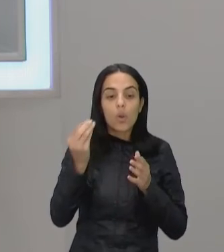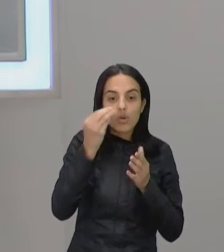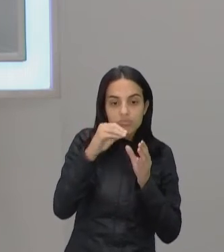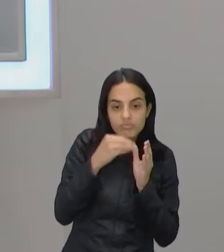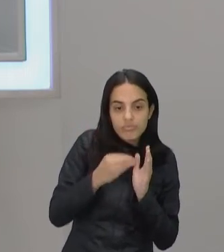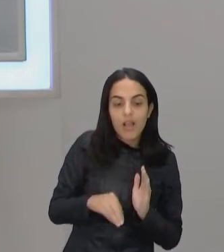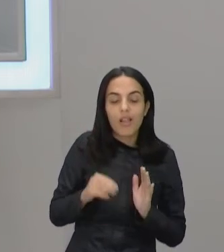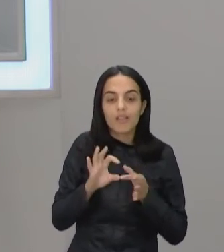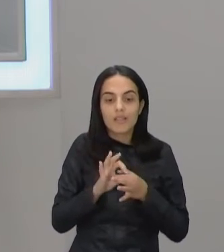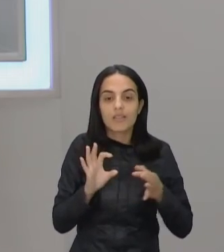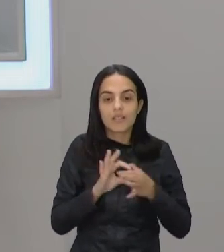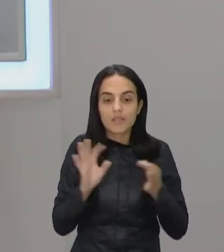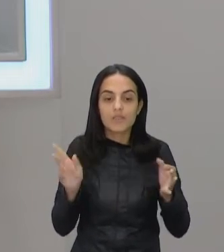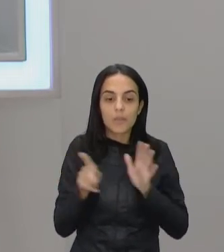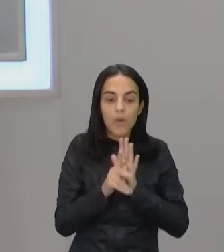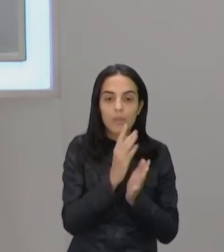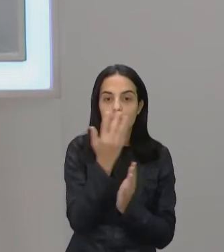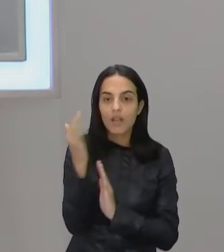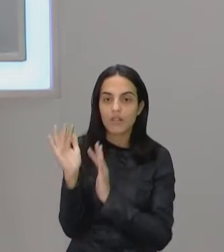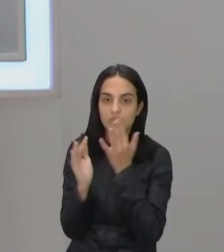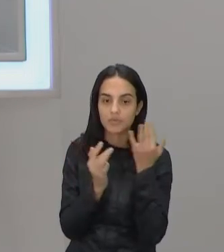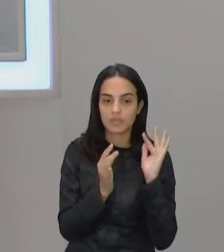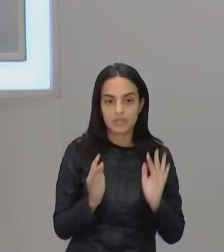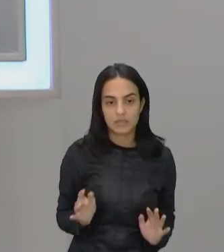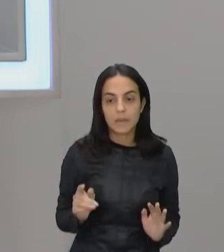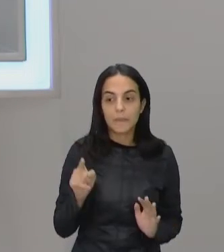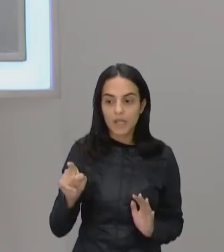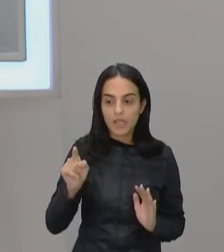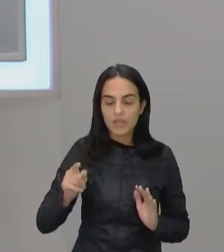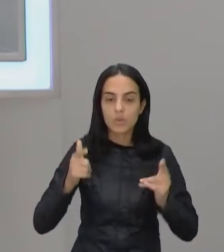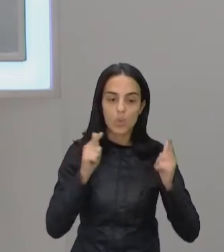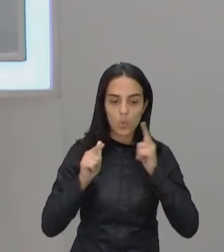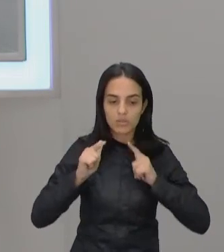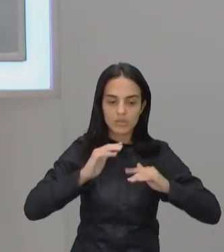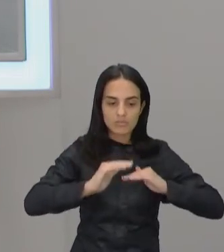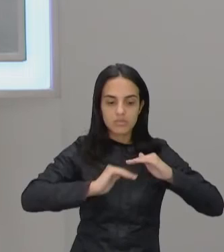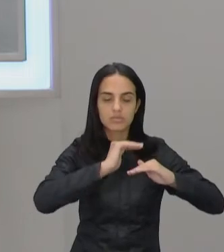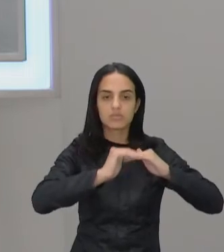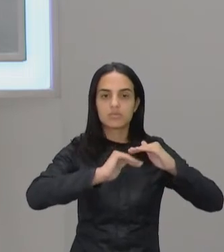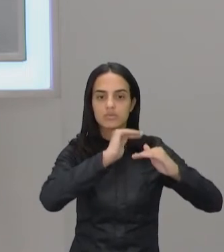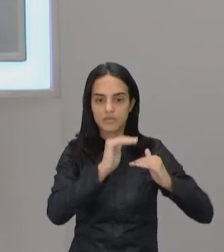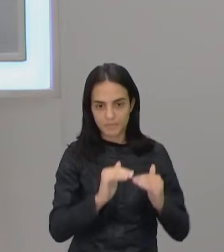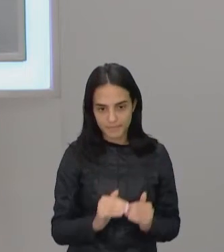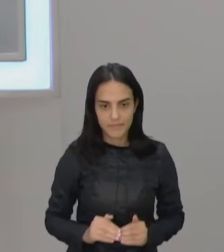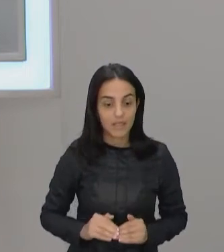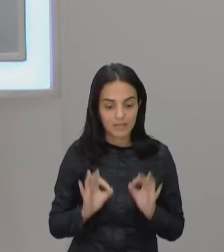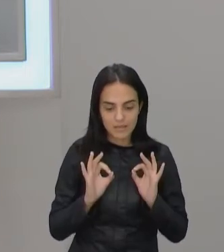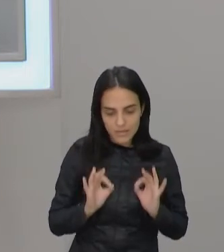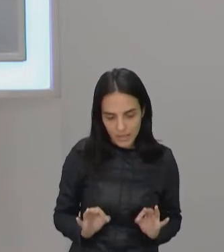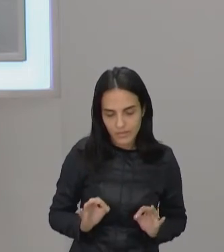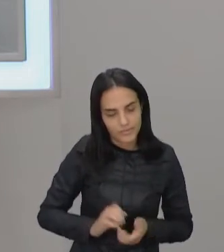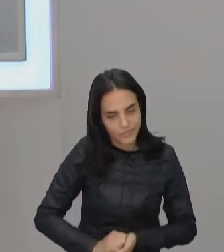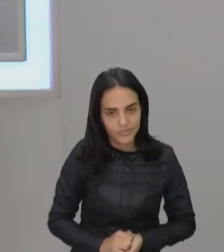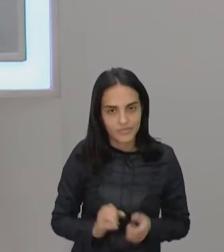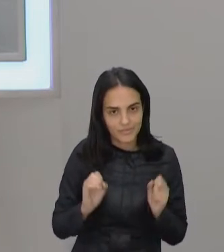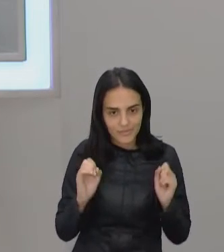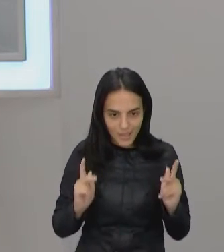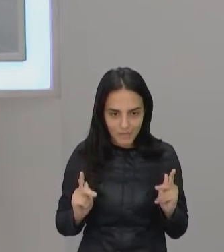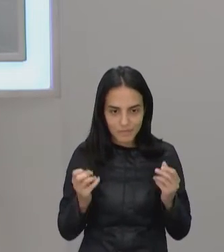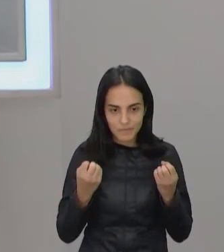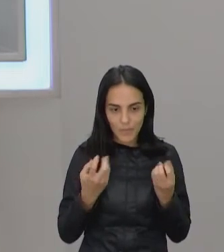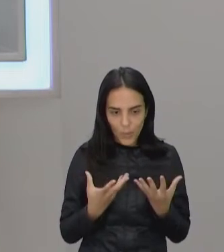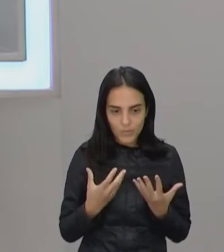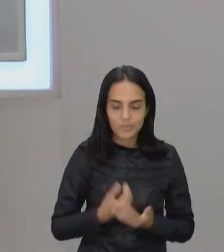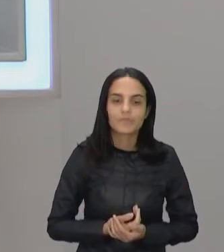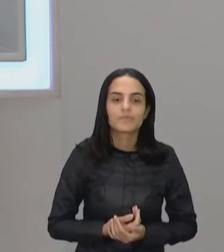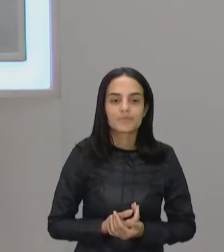elementos disponíveis na natureza, certo? Para que eles desempenhem o seu papel de maneira satisfatória, tá bom?